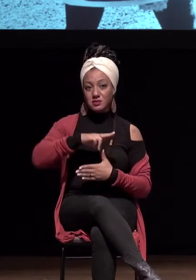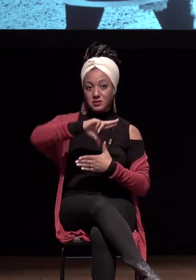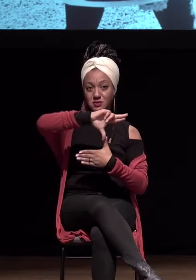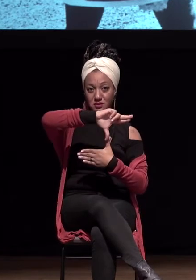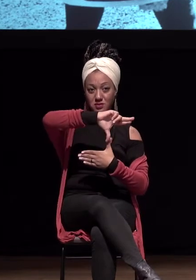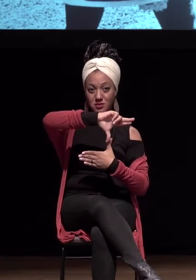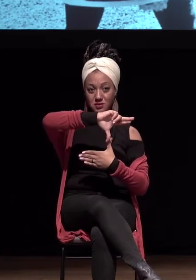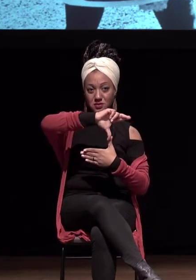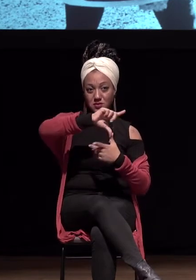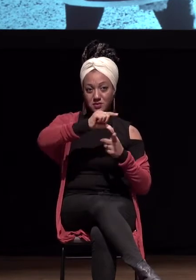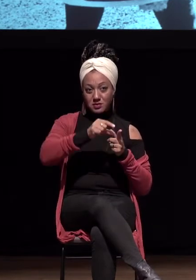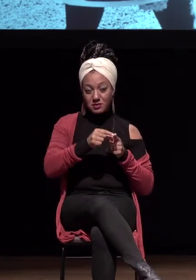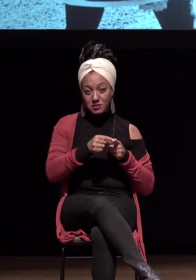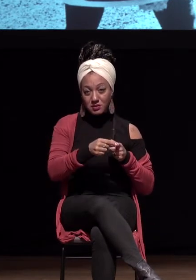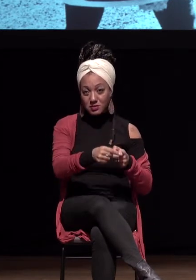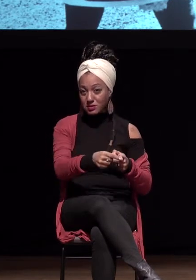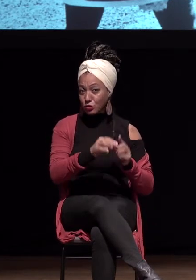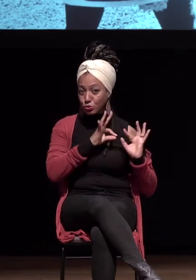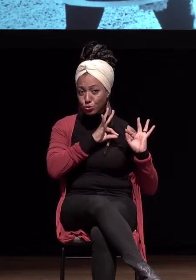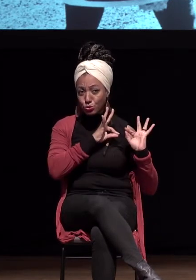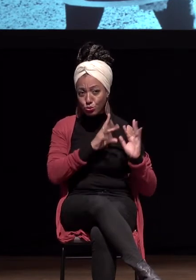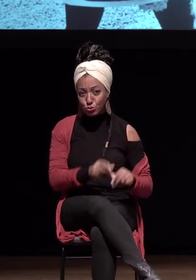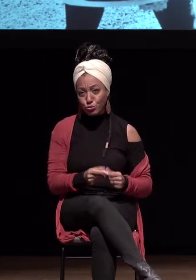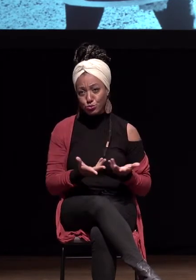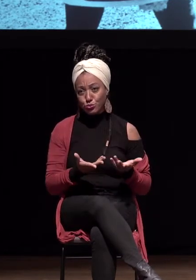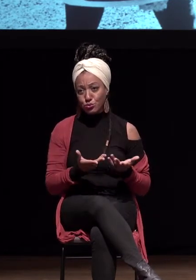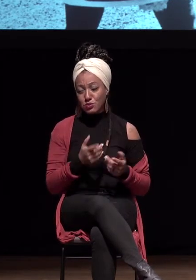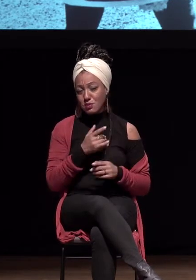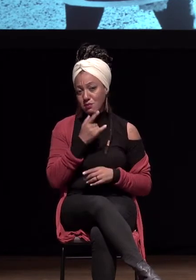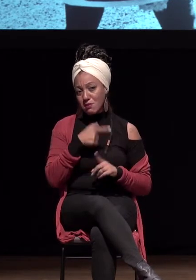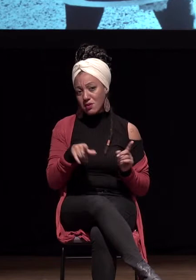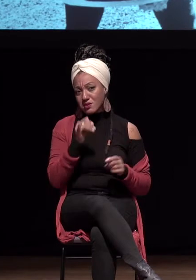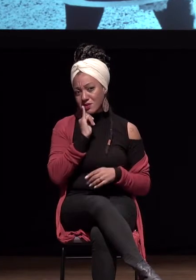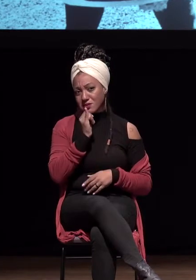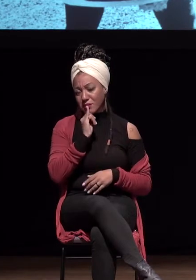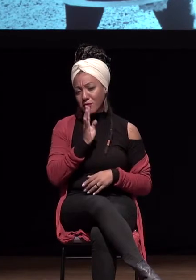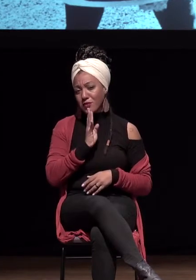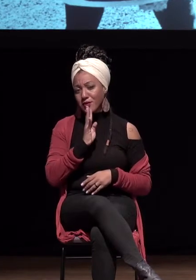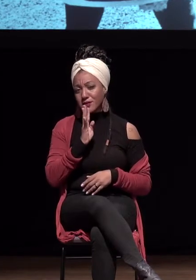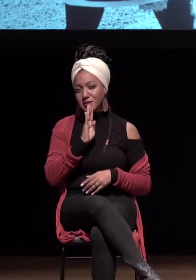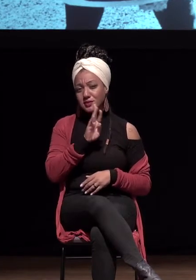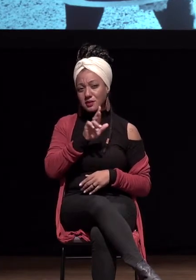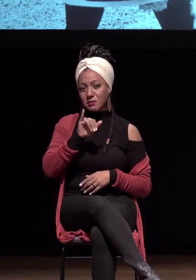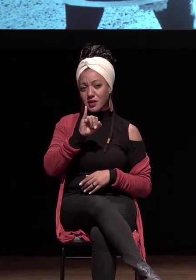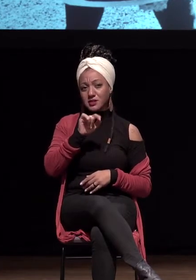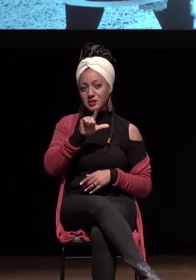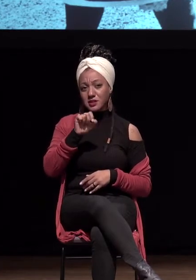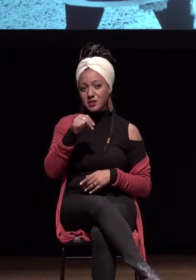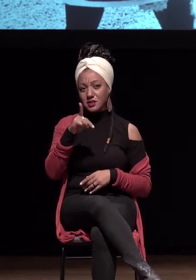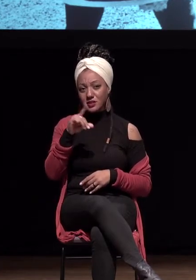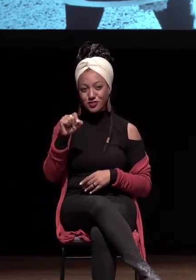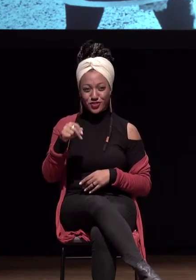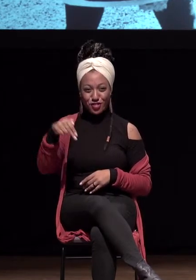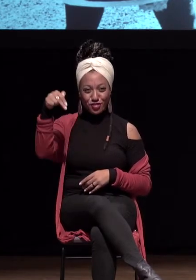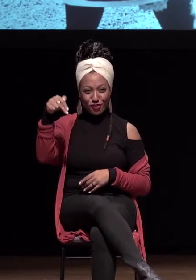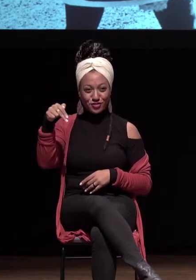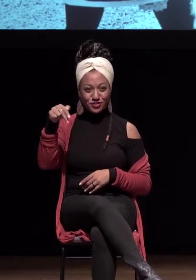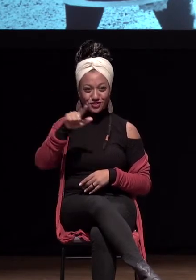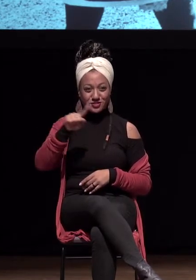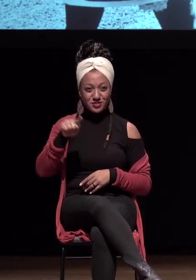periféricos, né? Mas conhecer a Brasilândia, conhecer a Vila Nova Cachoeirinha, conhecer o Capão